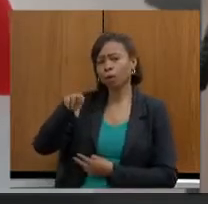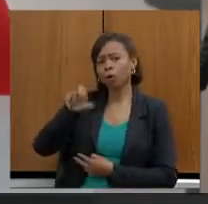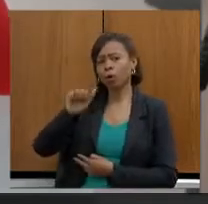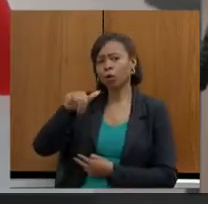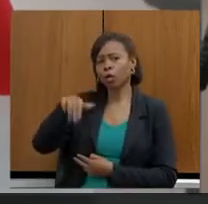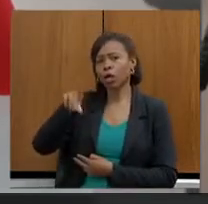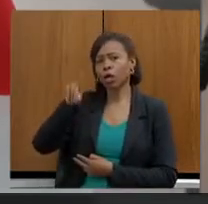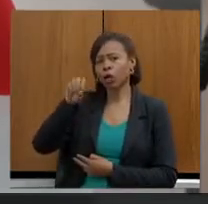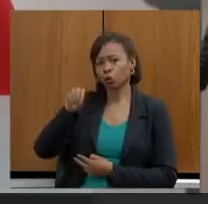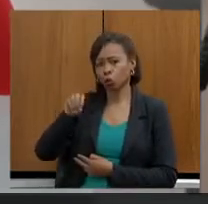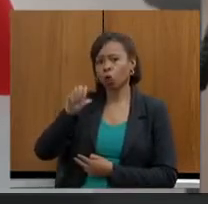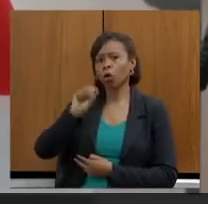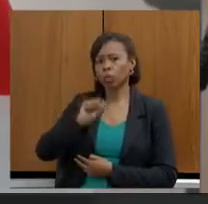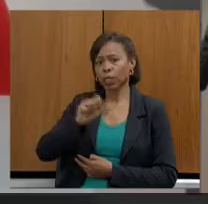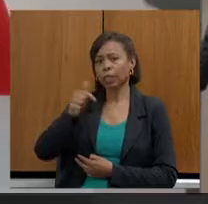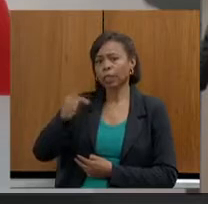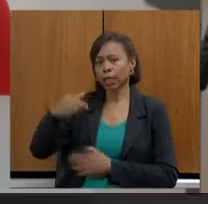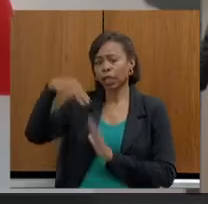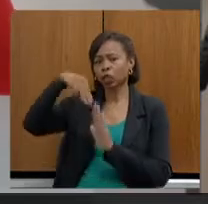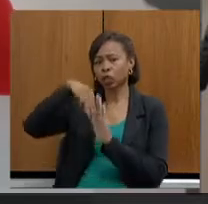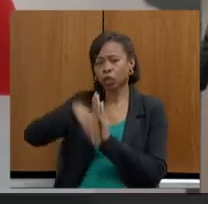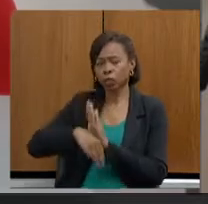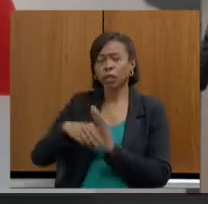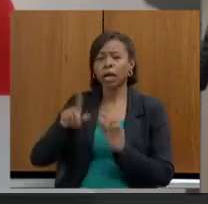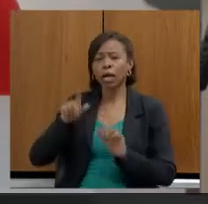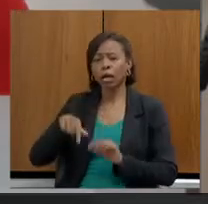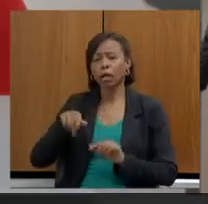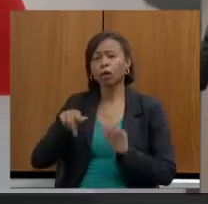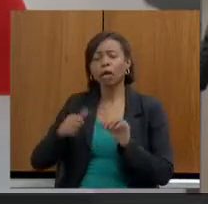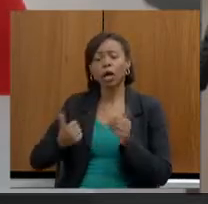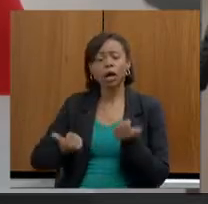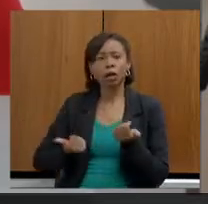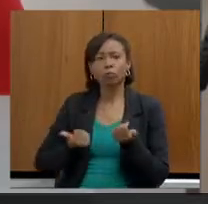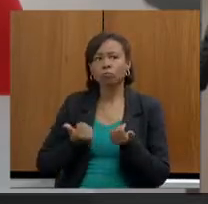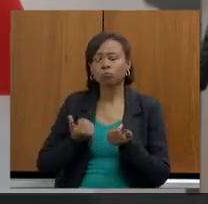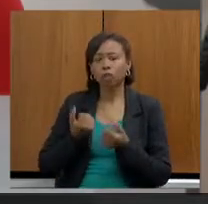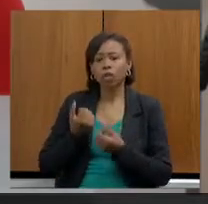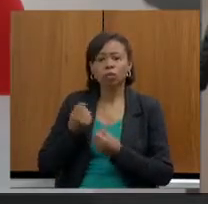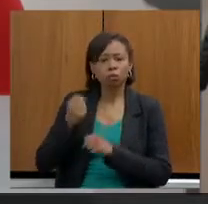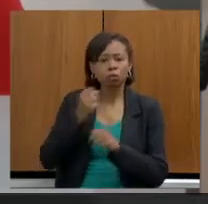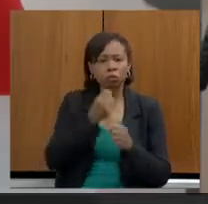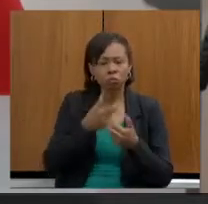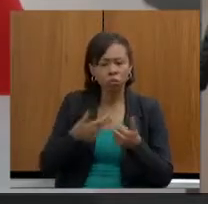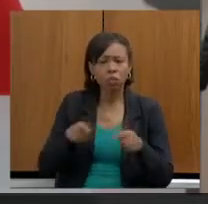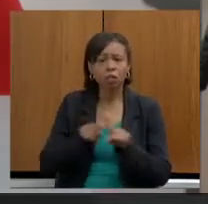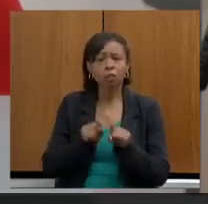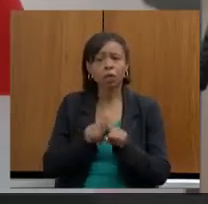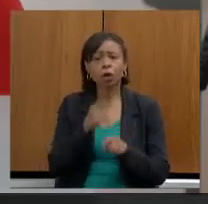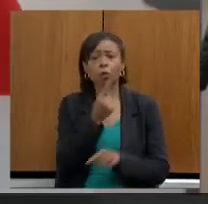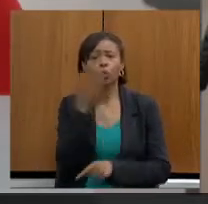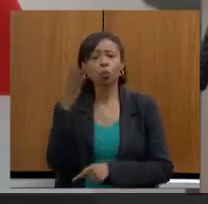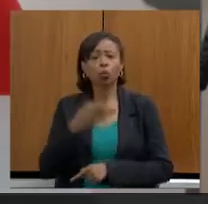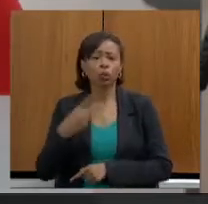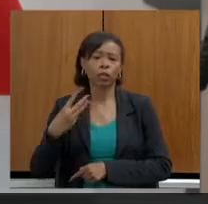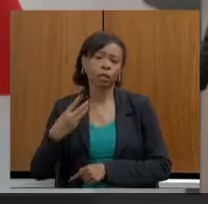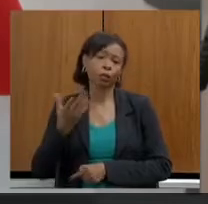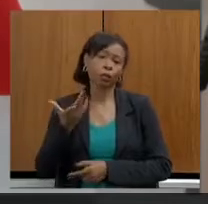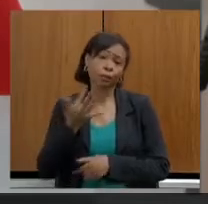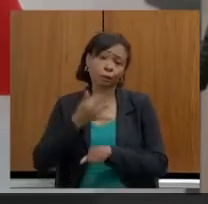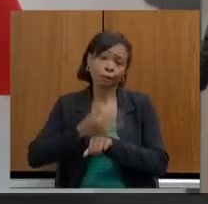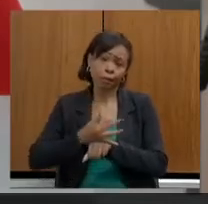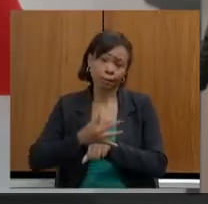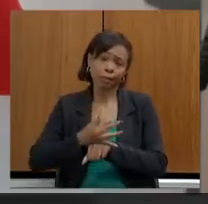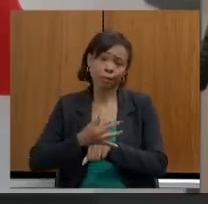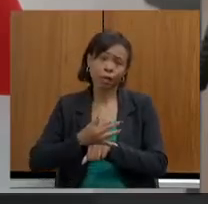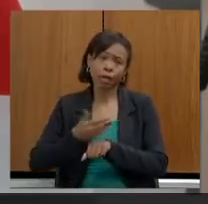de serviço e a questão de um terço de férias também da questão dos contratados né que não receberiam